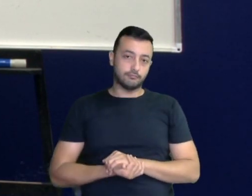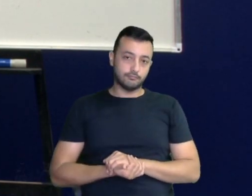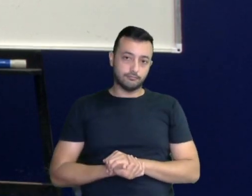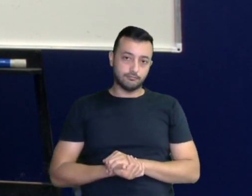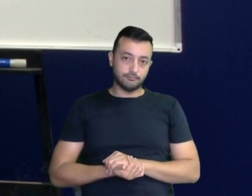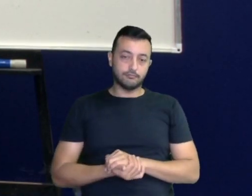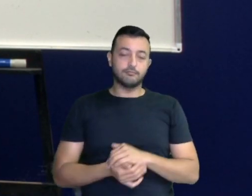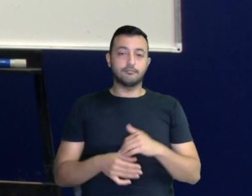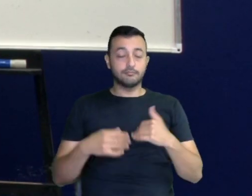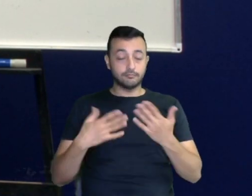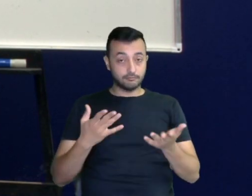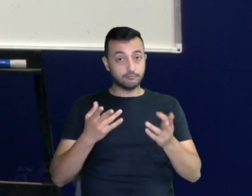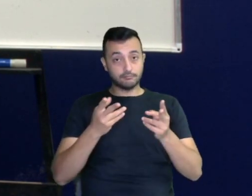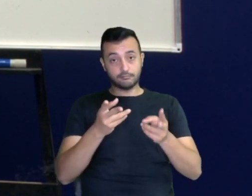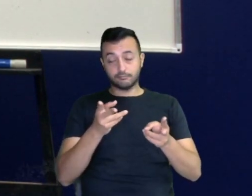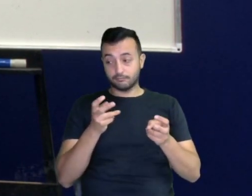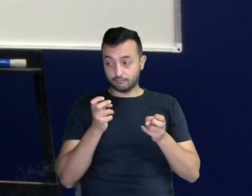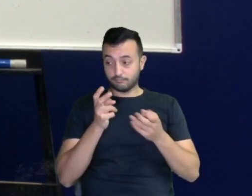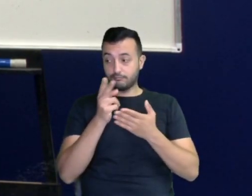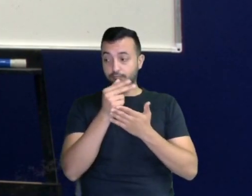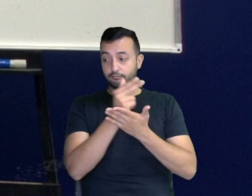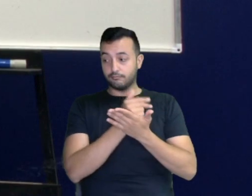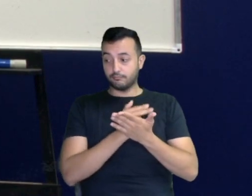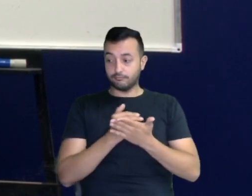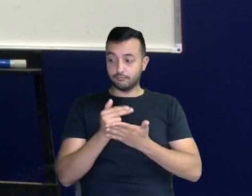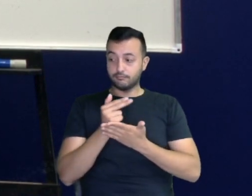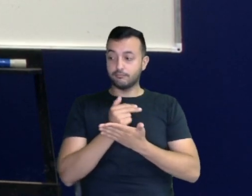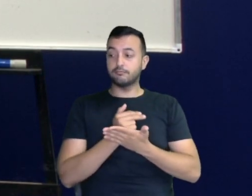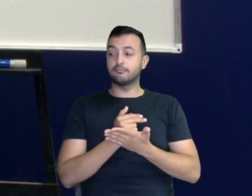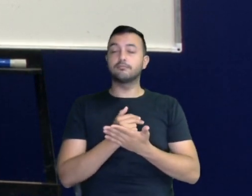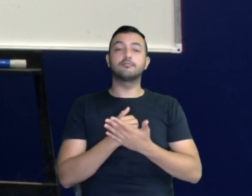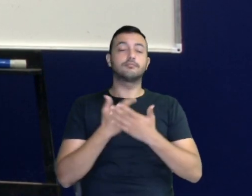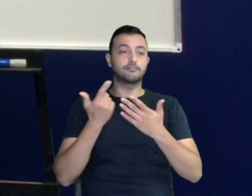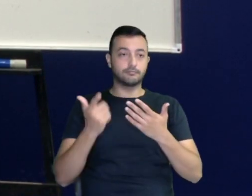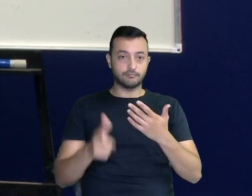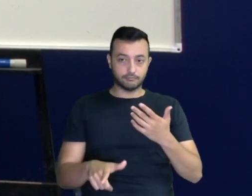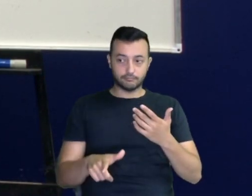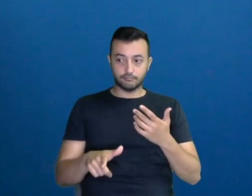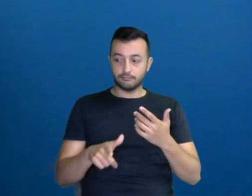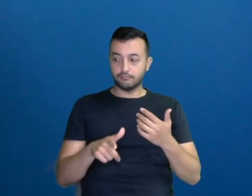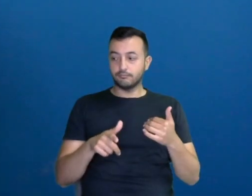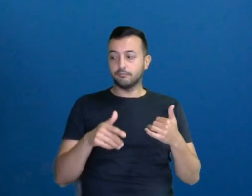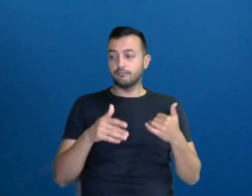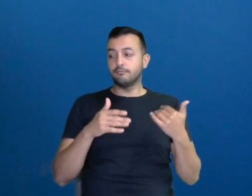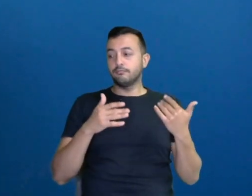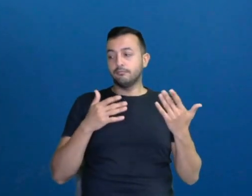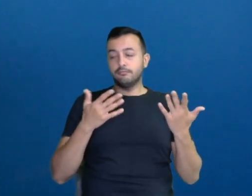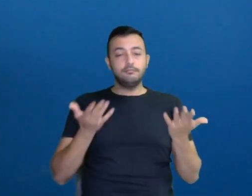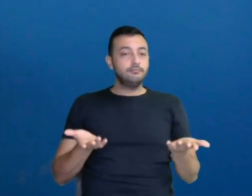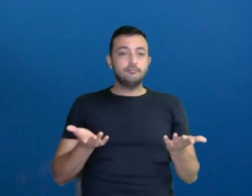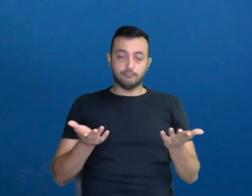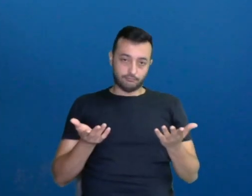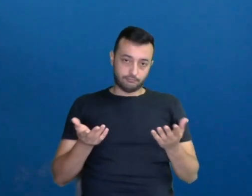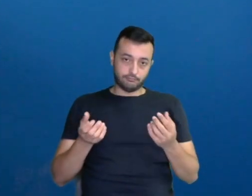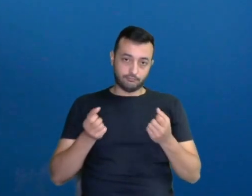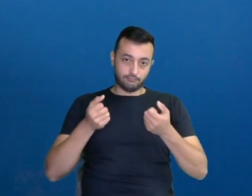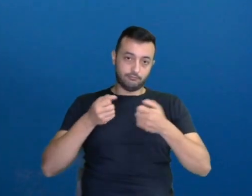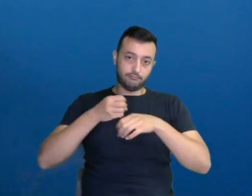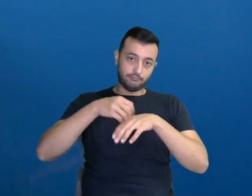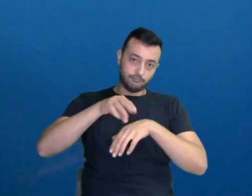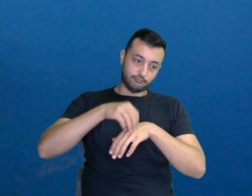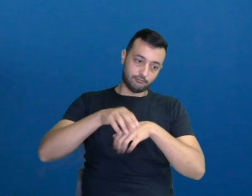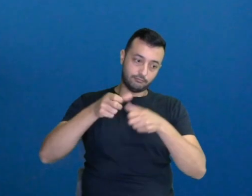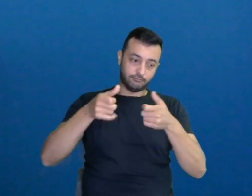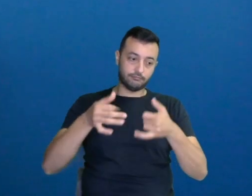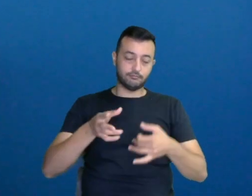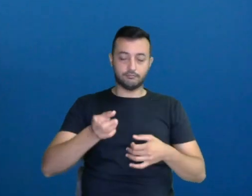situação? Então a gente nota no desenho, vamos ver aqui de novo, né? Isso não foi dado, não foi